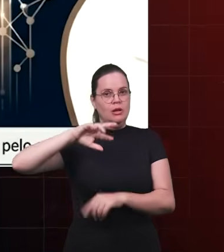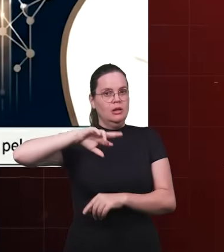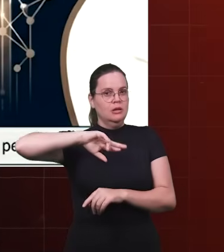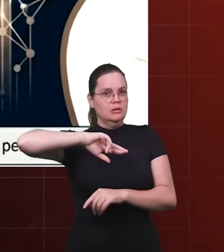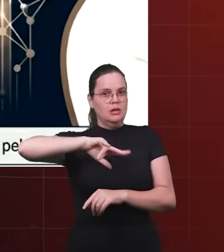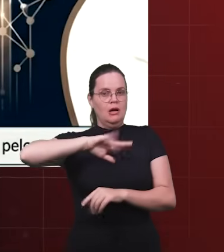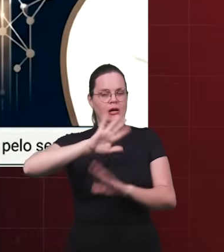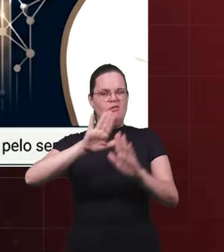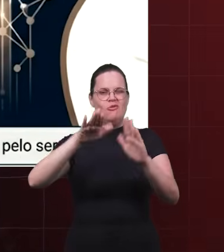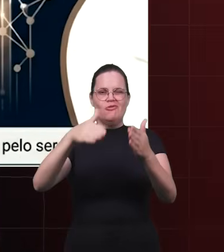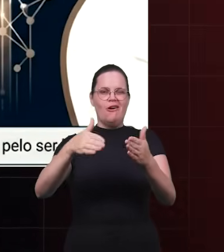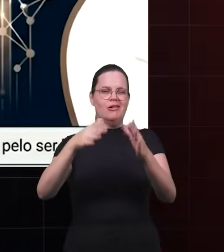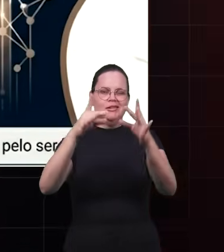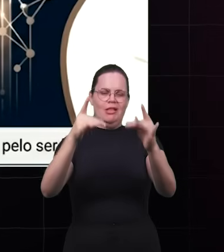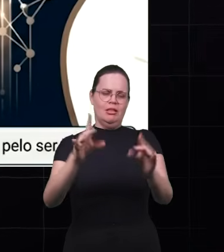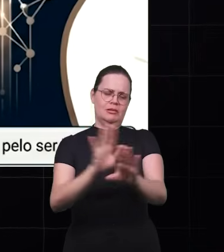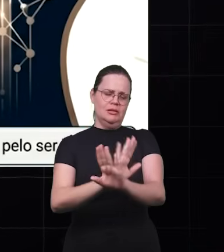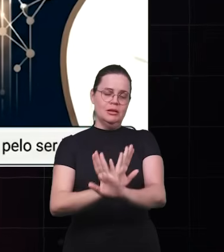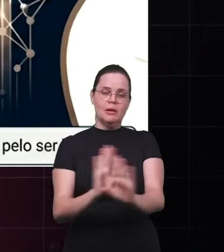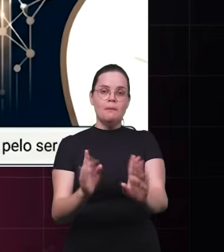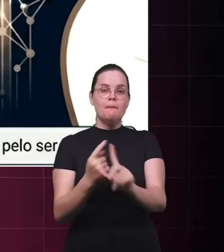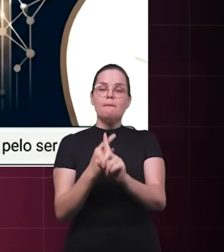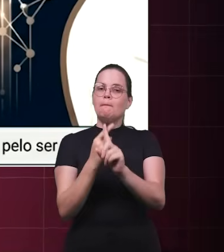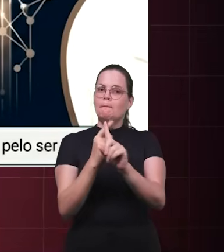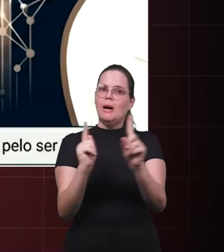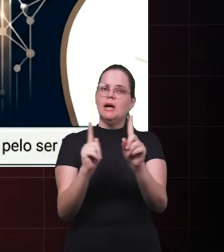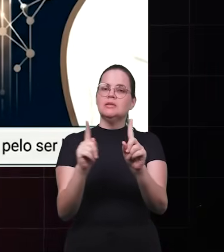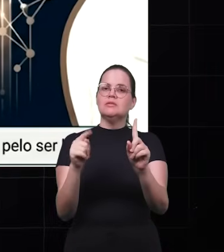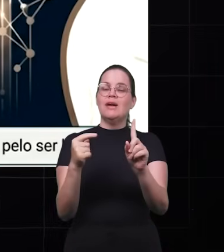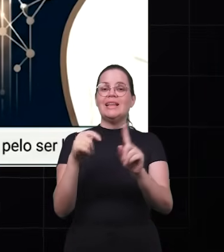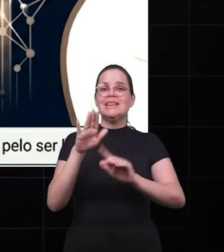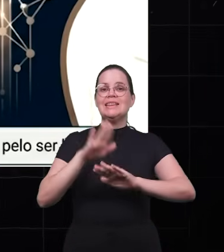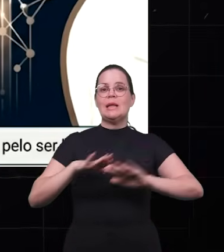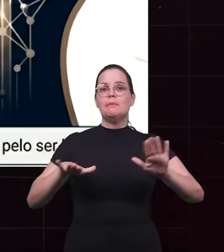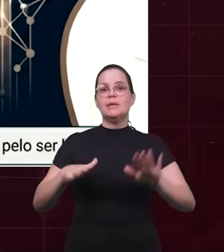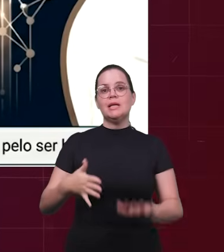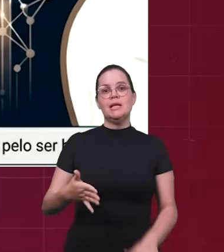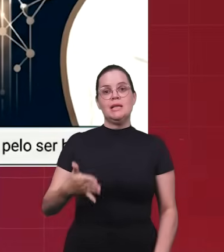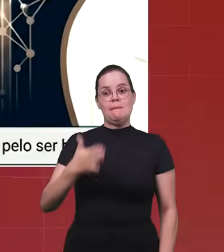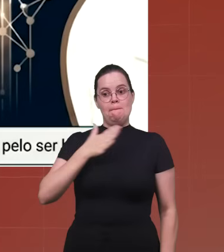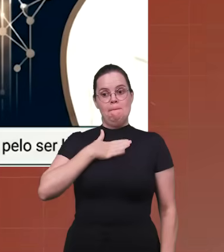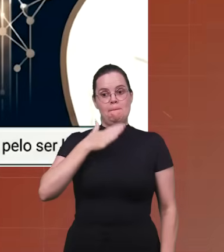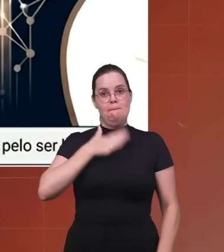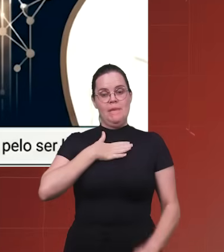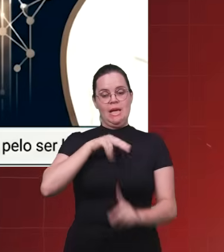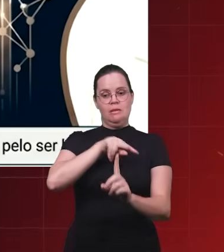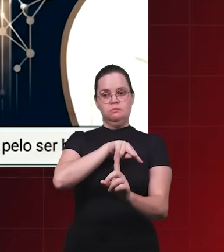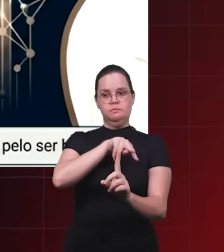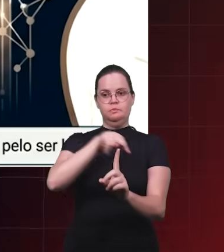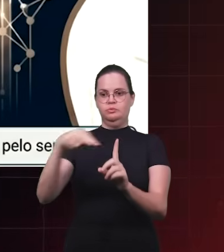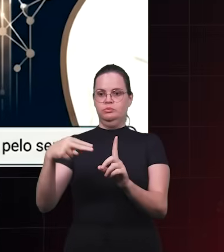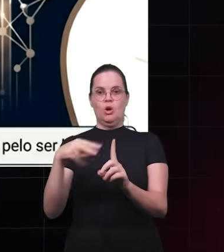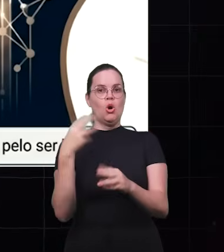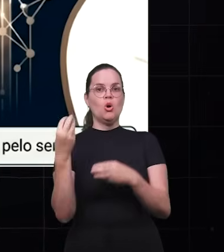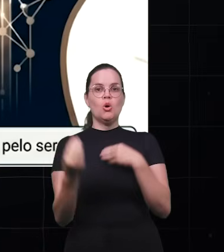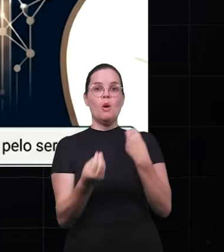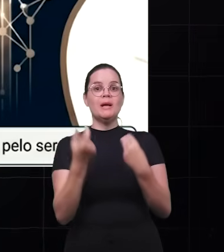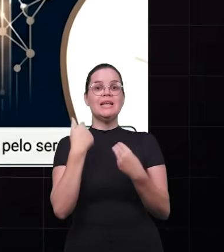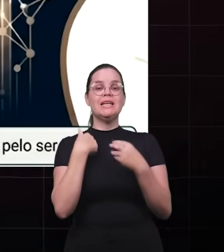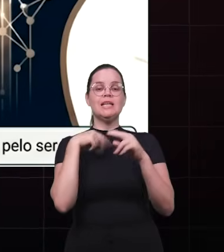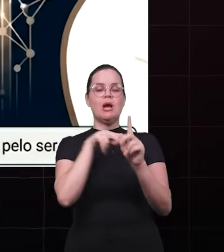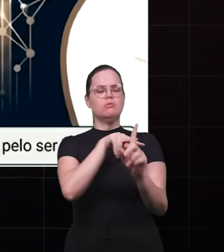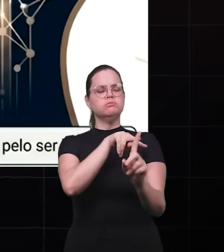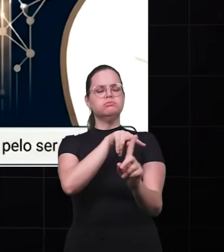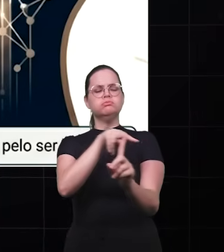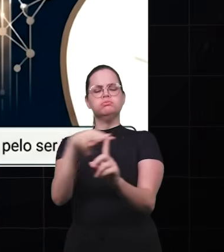né? Mas a realidade depende da minha forma, da forma com que eu vejo as coisas. Então ela depende daquilo